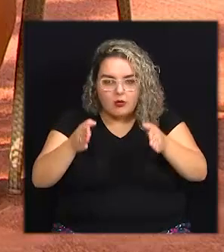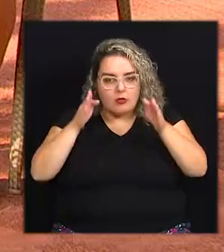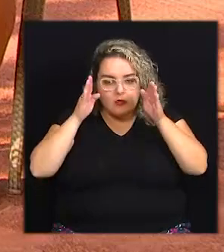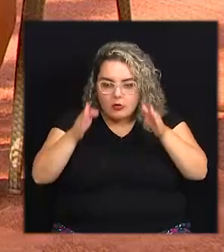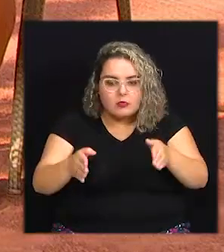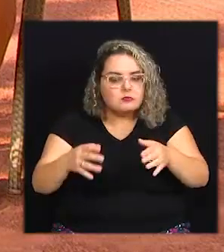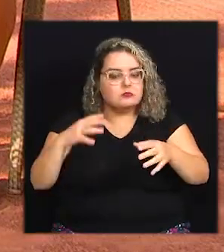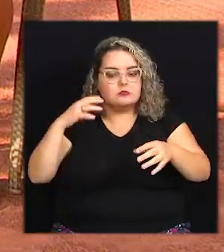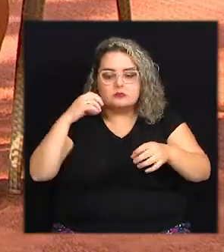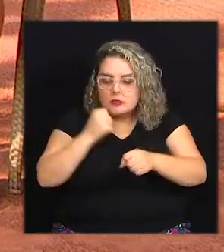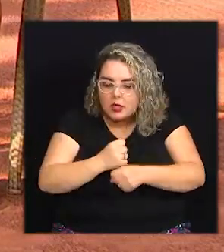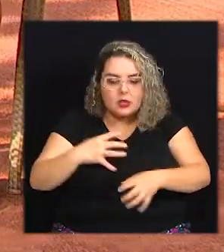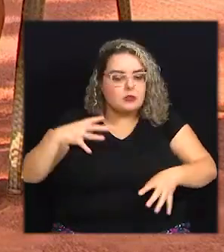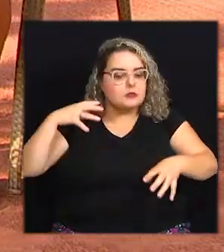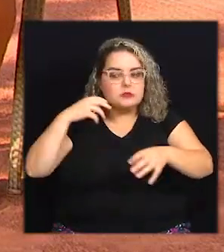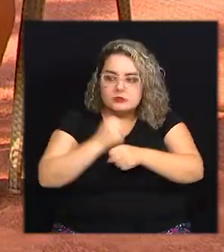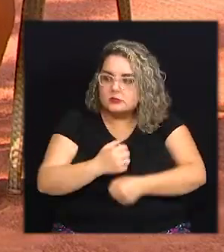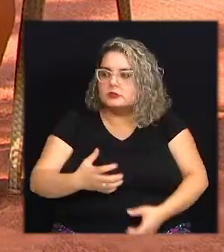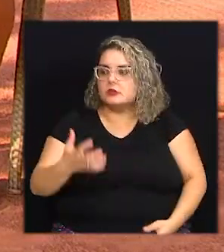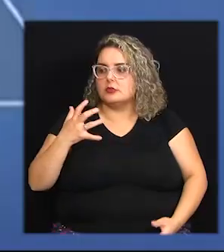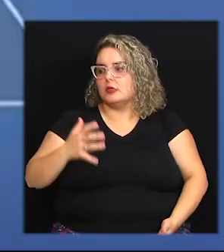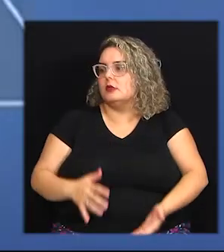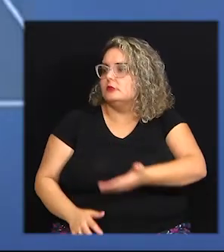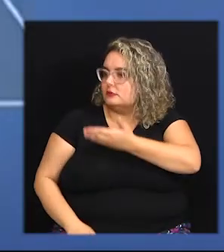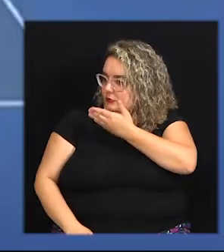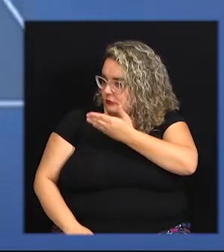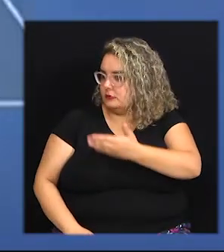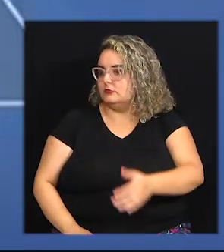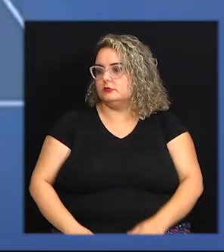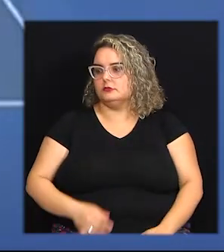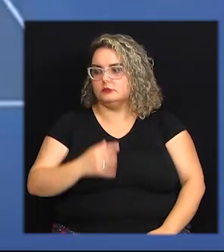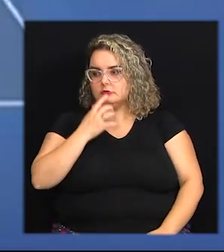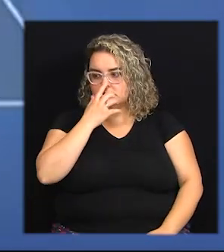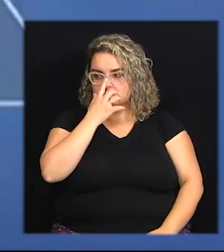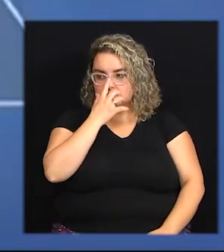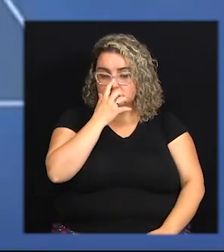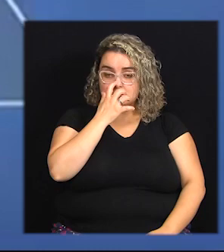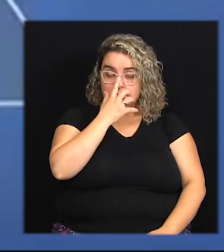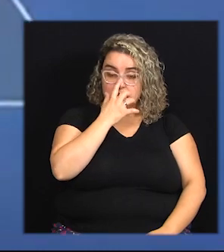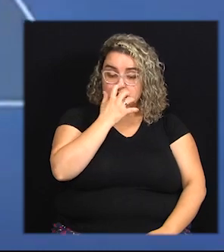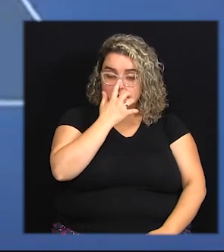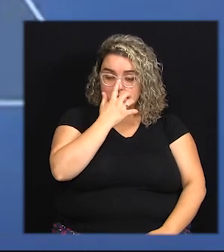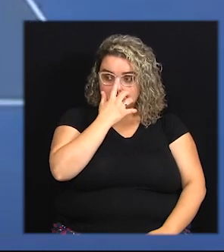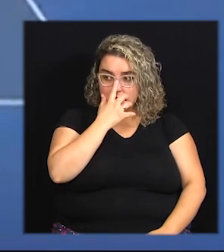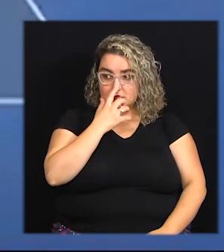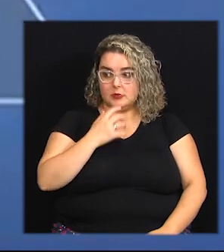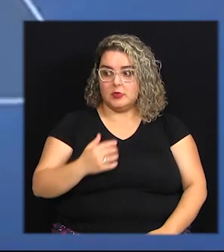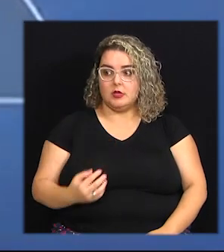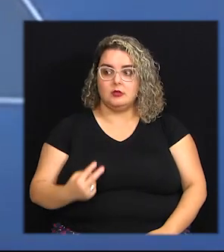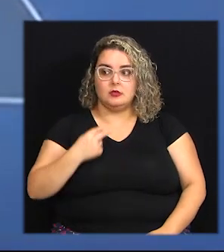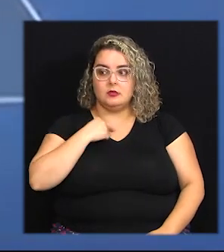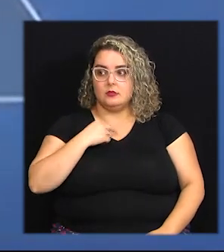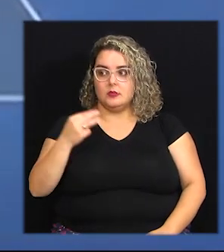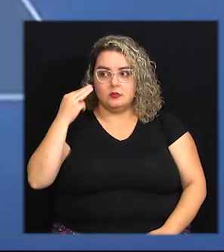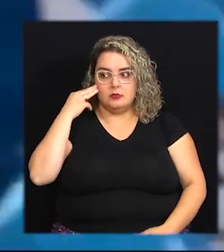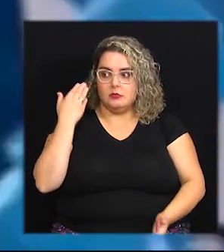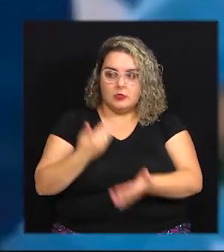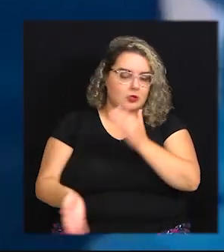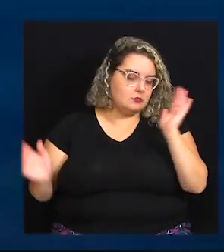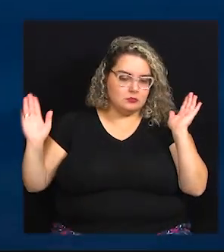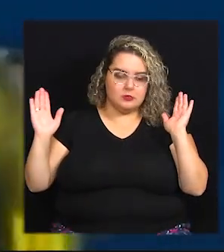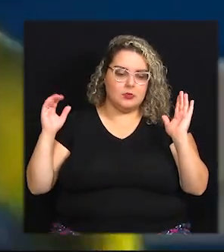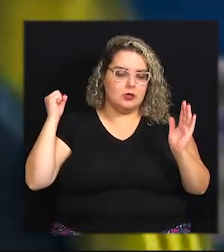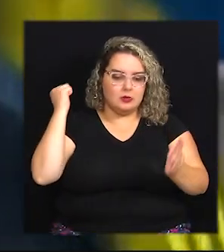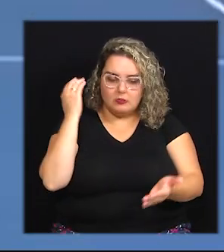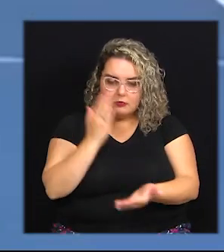sempre tá querendo ganhar o próximo ponto. Que eu acho que isso que é o mais importante. Mas você não pode deixar a mentalidade te derrubar